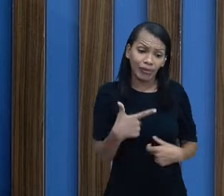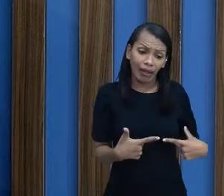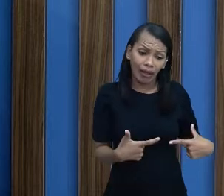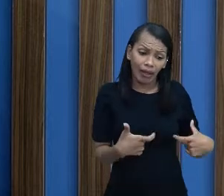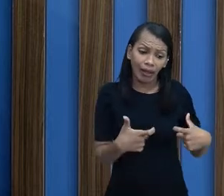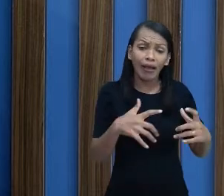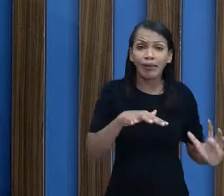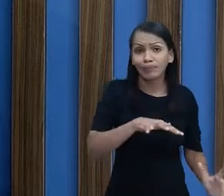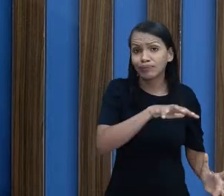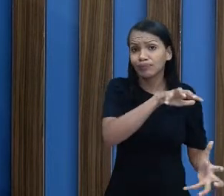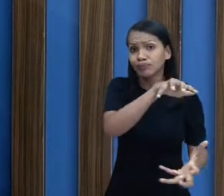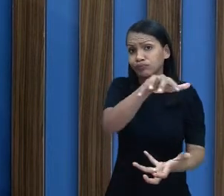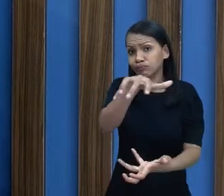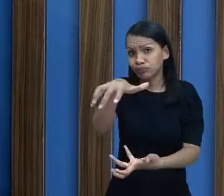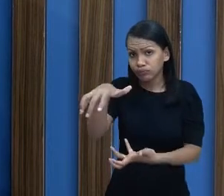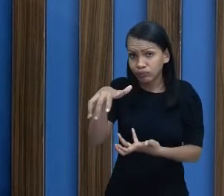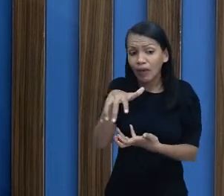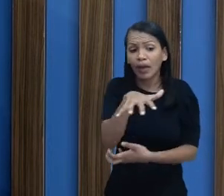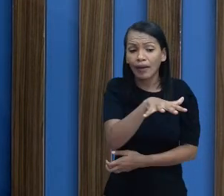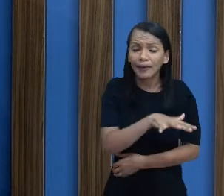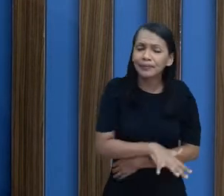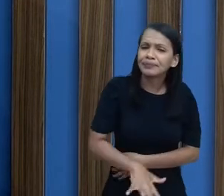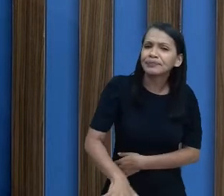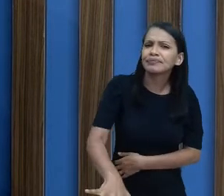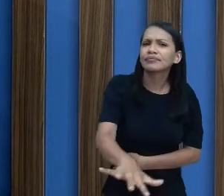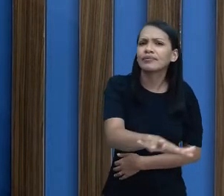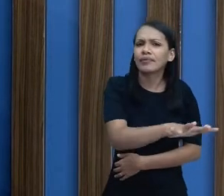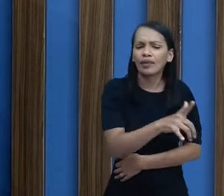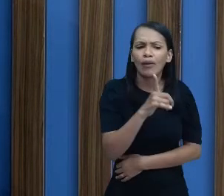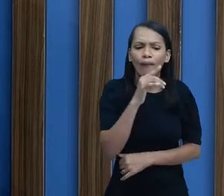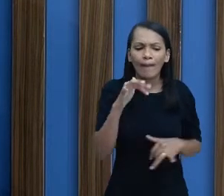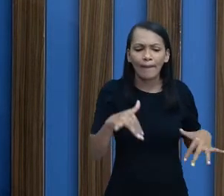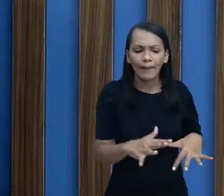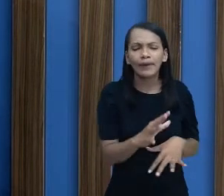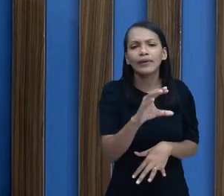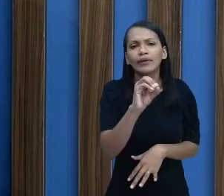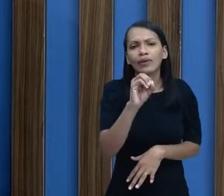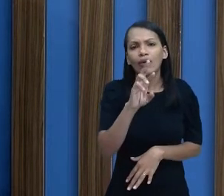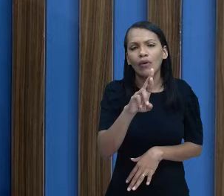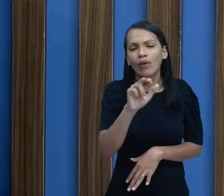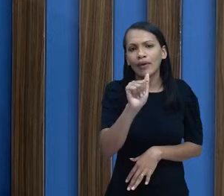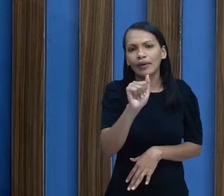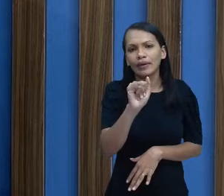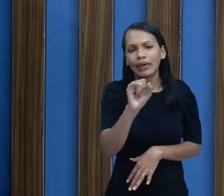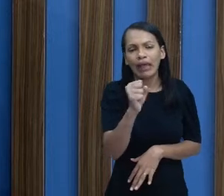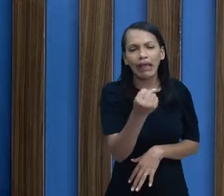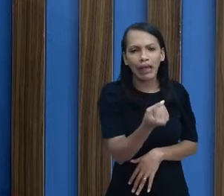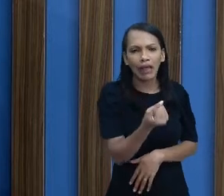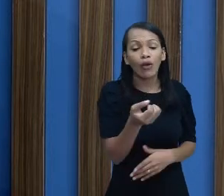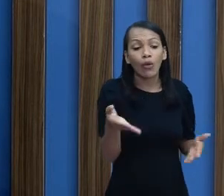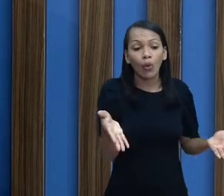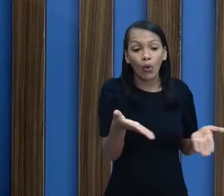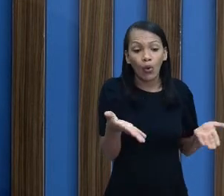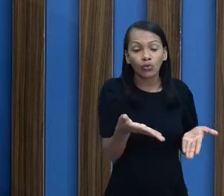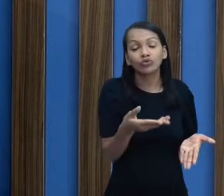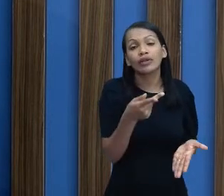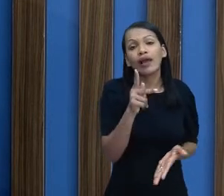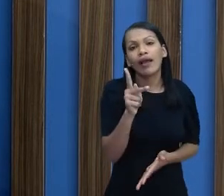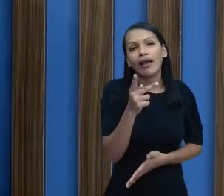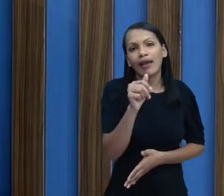Estados Unidos, lá naquela região do Mar de Corais, onde hoje tem o Havaí. Né? Mas, exatamente. Vamos